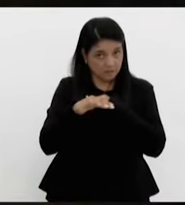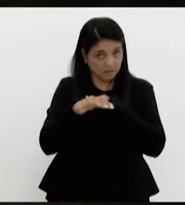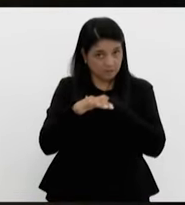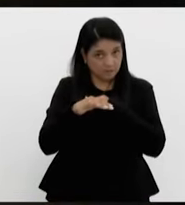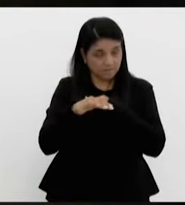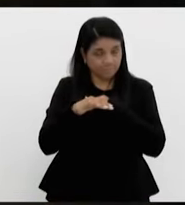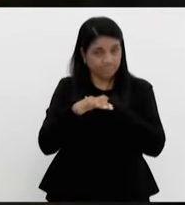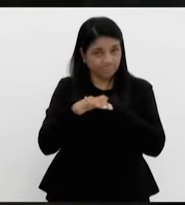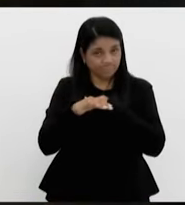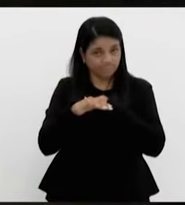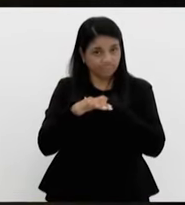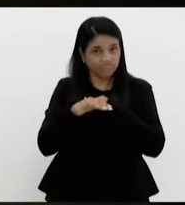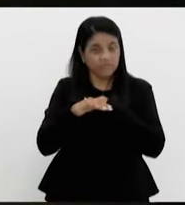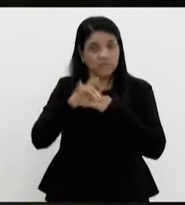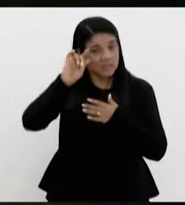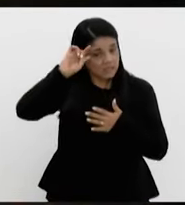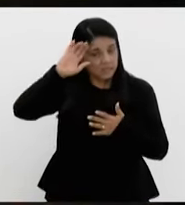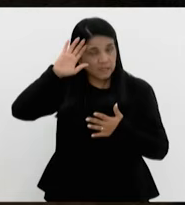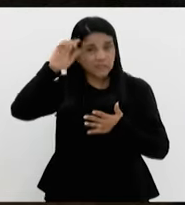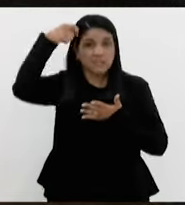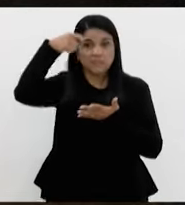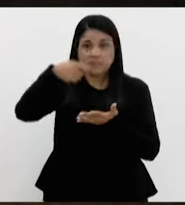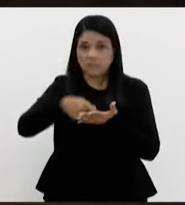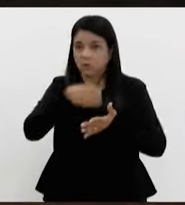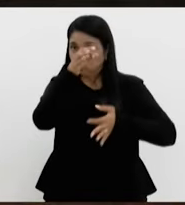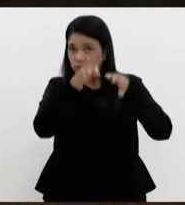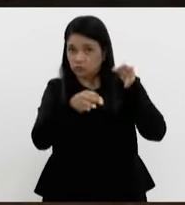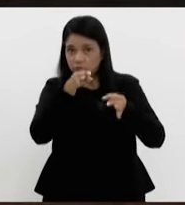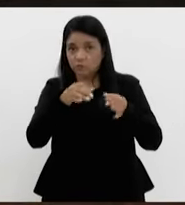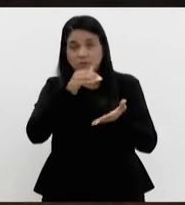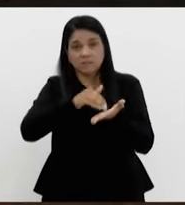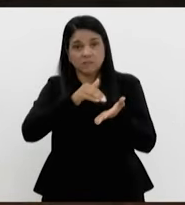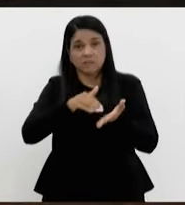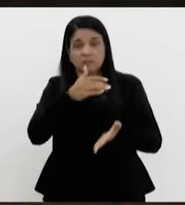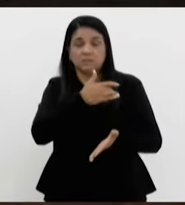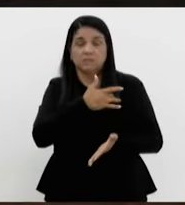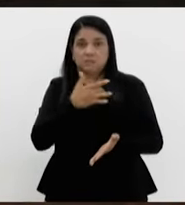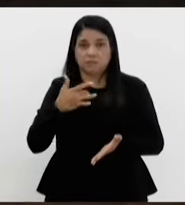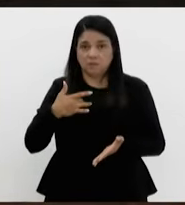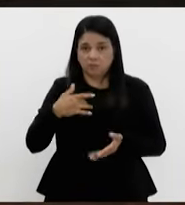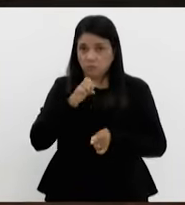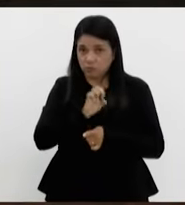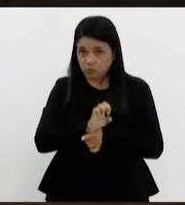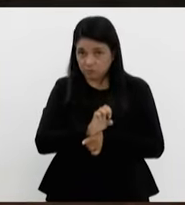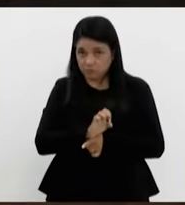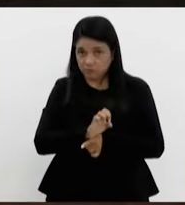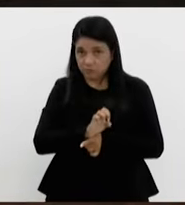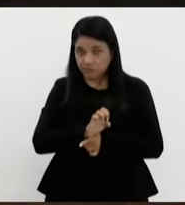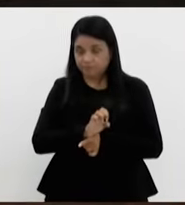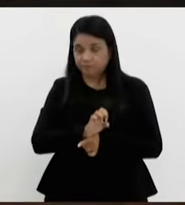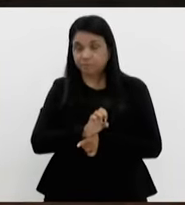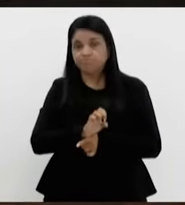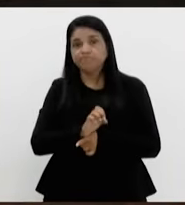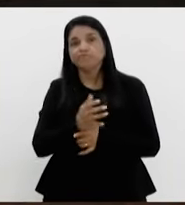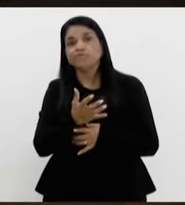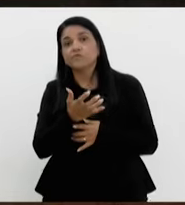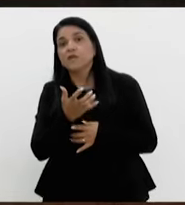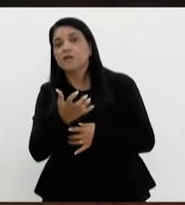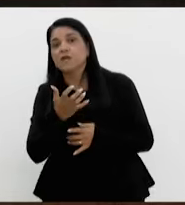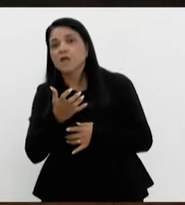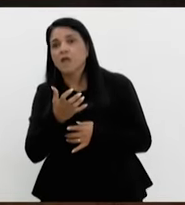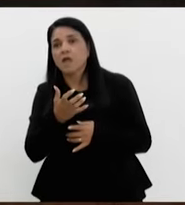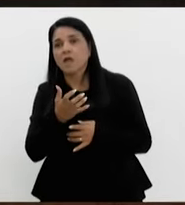por decisão judicial, a Secretaria de Saúde do Estado quer que